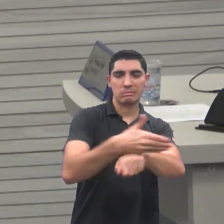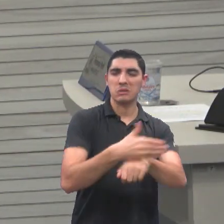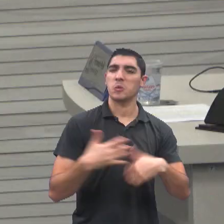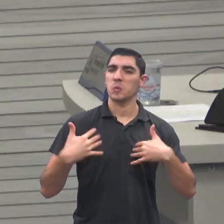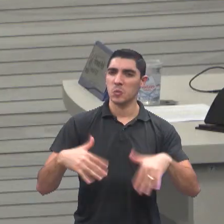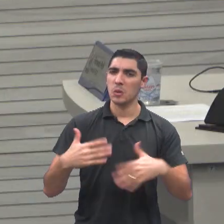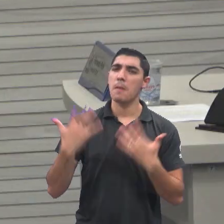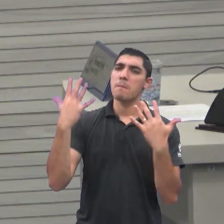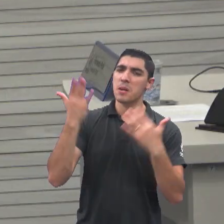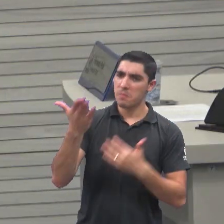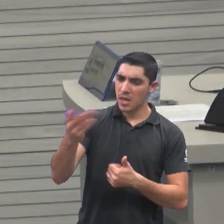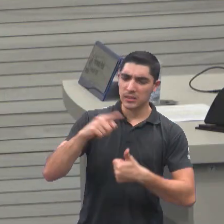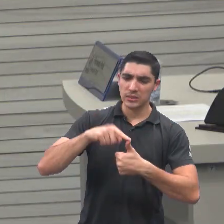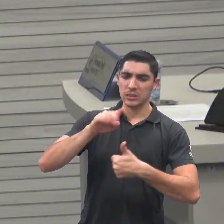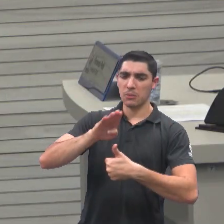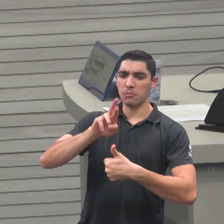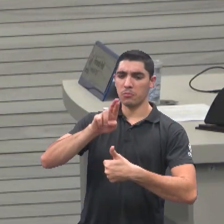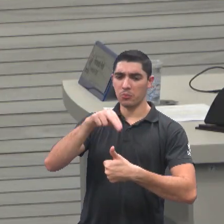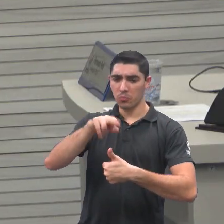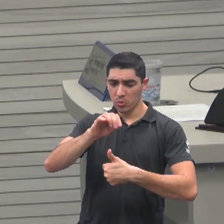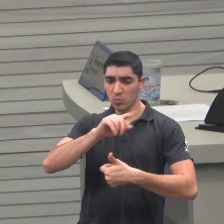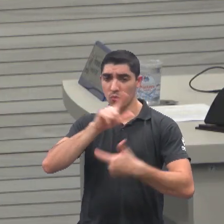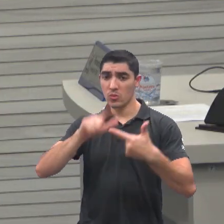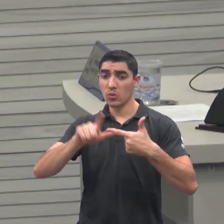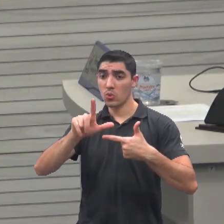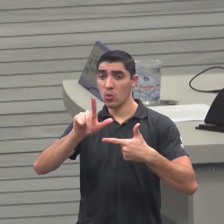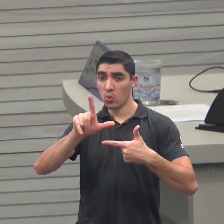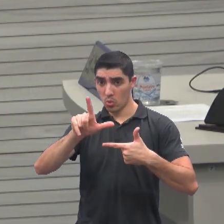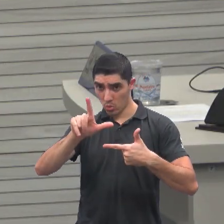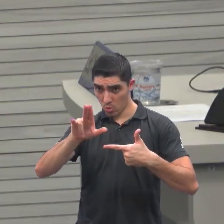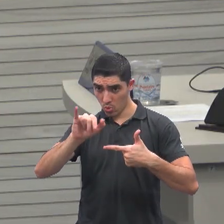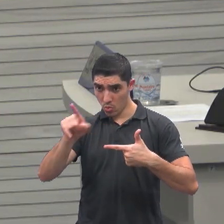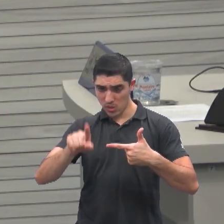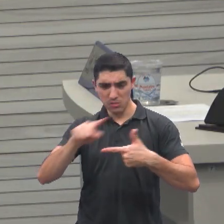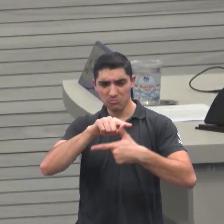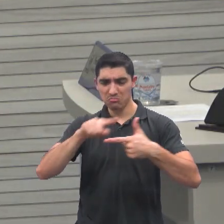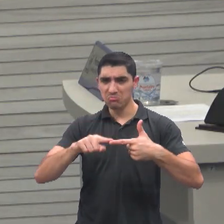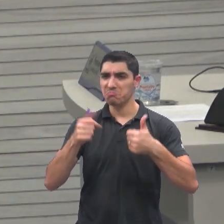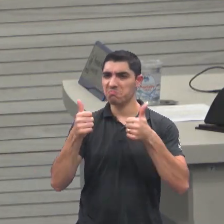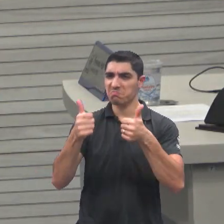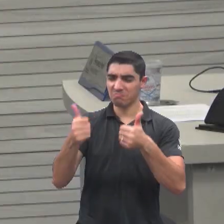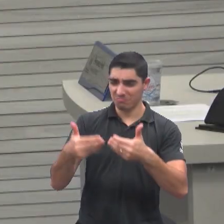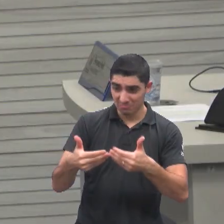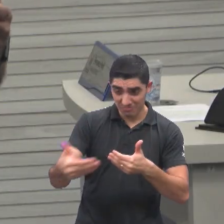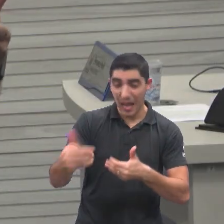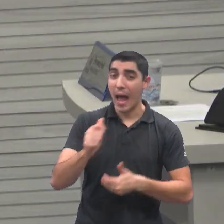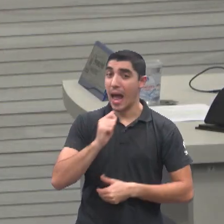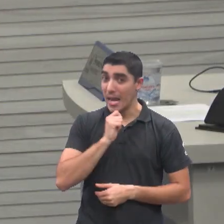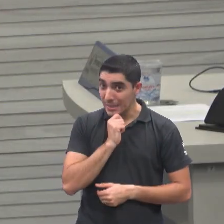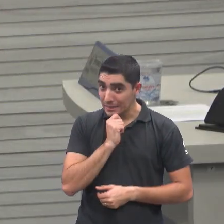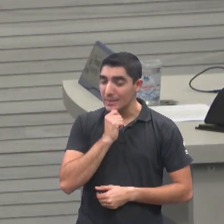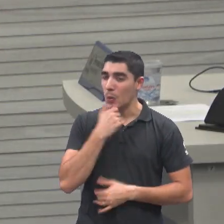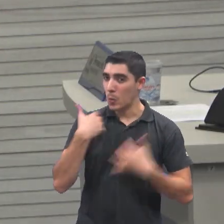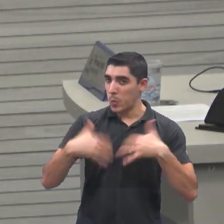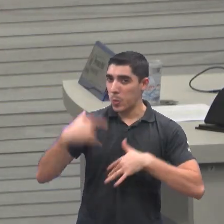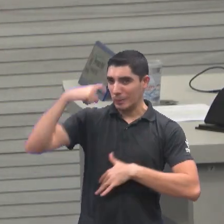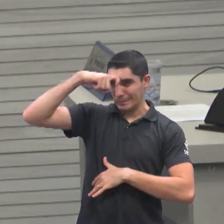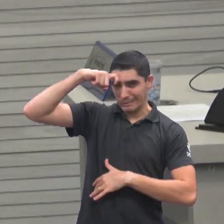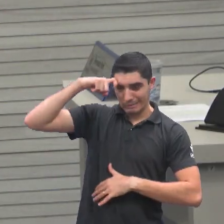parabéns. Luiz, muito trabalho pela frente, né? Praticamente um evento que emprega direto e